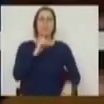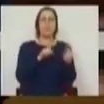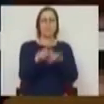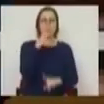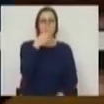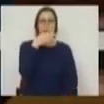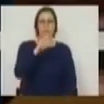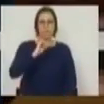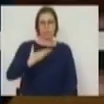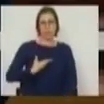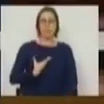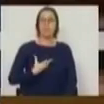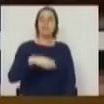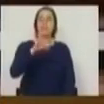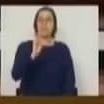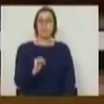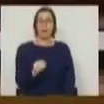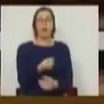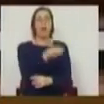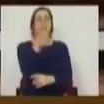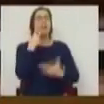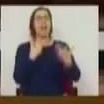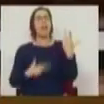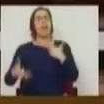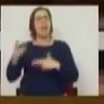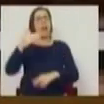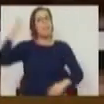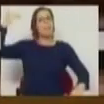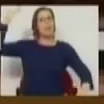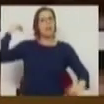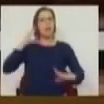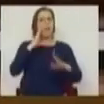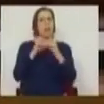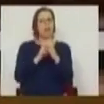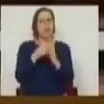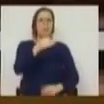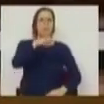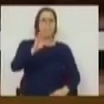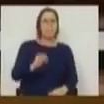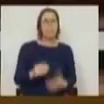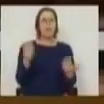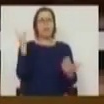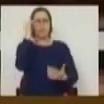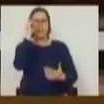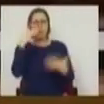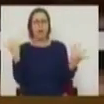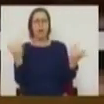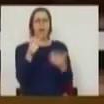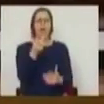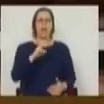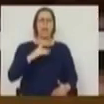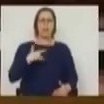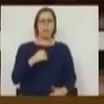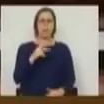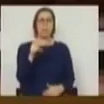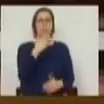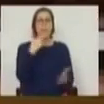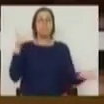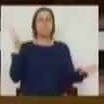deputados do PSD e do CDS, muitas das críticas que fazem ao passado da Caixa, ao Partido Socialista, a Sócrates e a Armando Vara